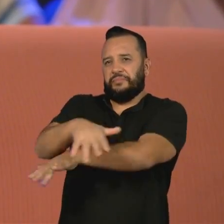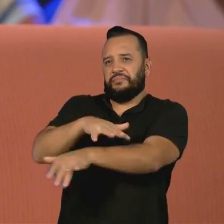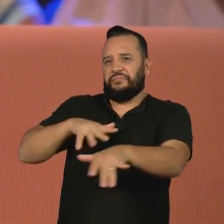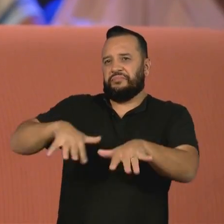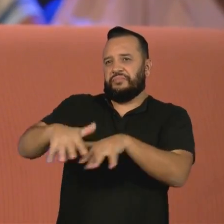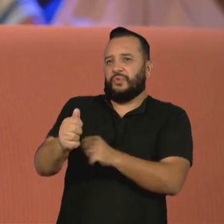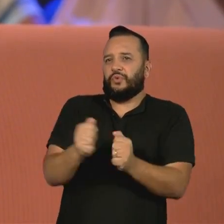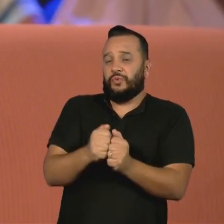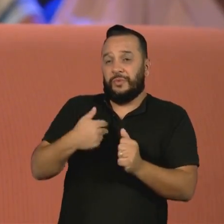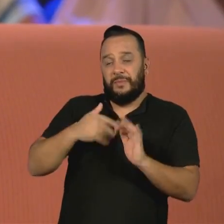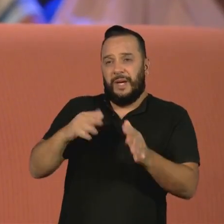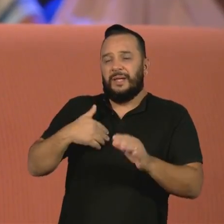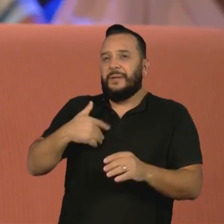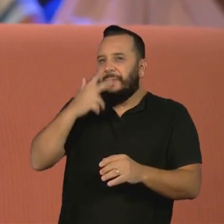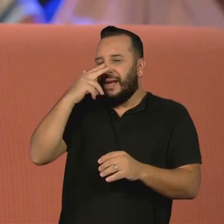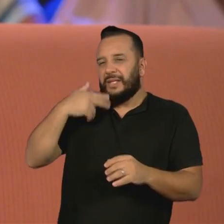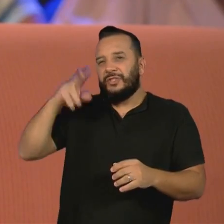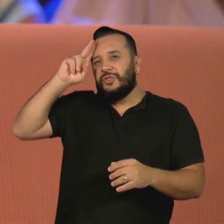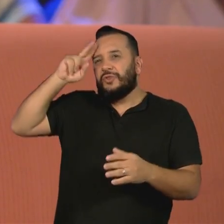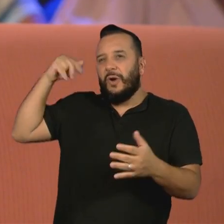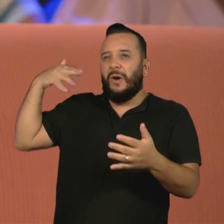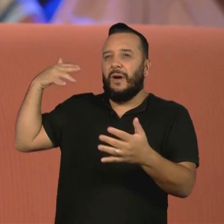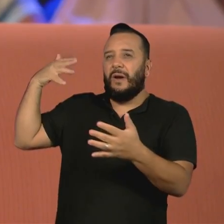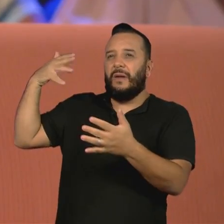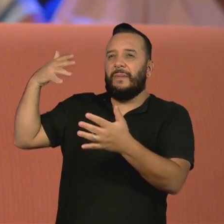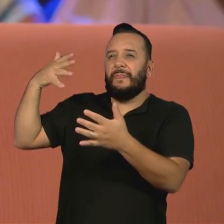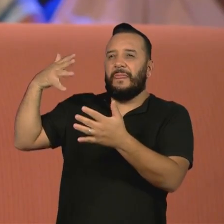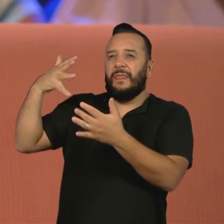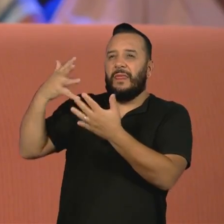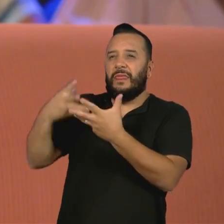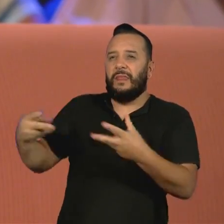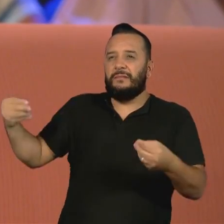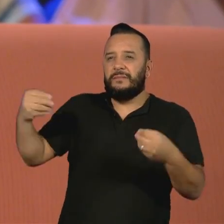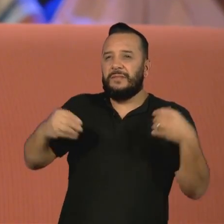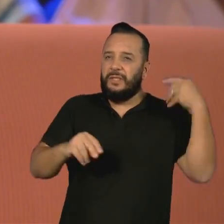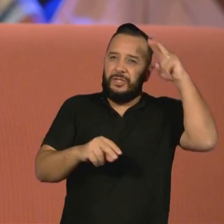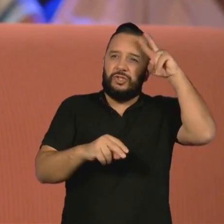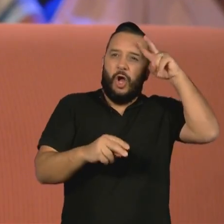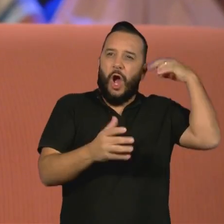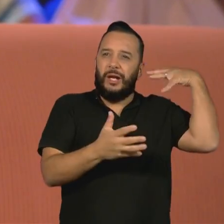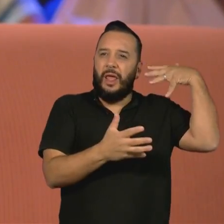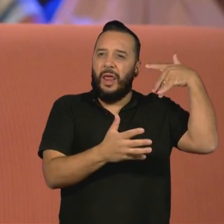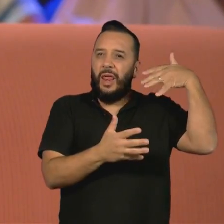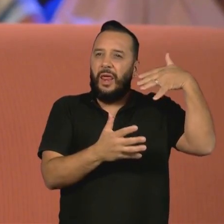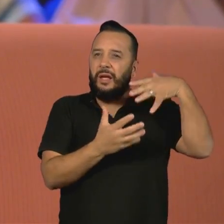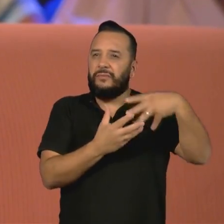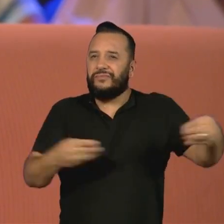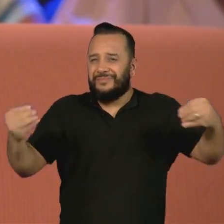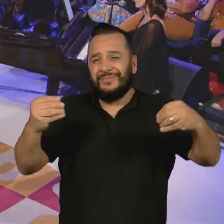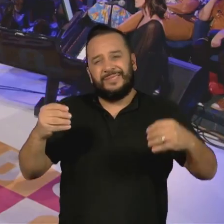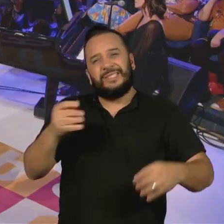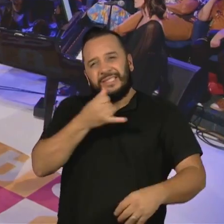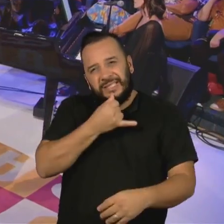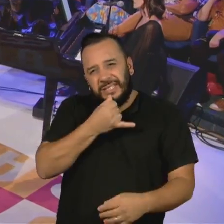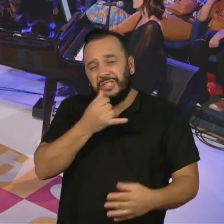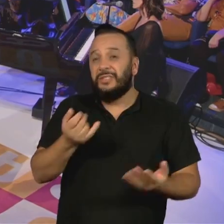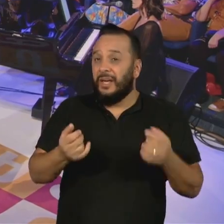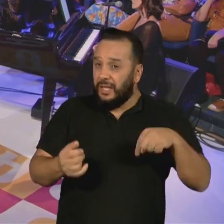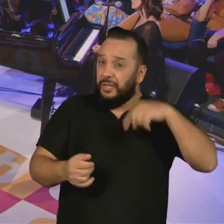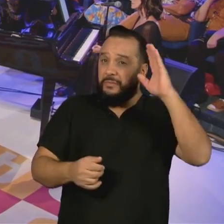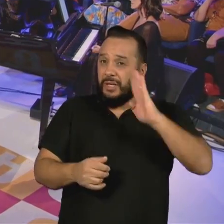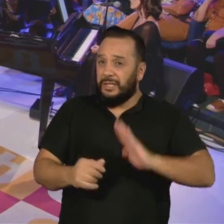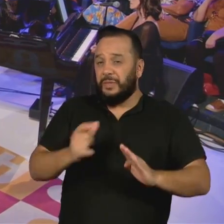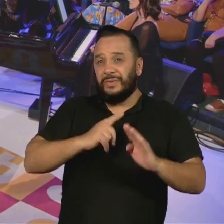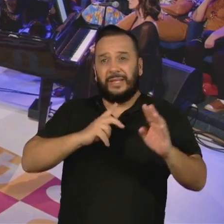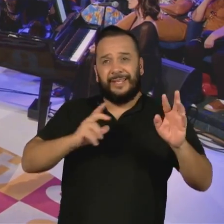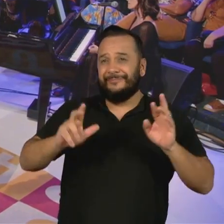eles, Xelita, vai se perdendo no tempo. O que é uma coisa muito triste também, porque a gente tem um país tão extraordinário, que tem tantas referências,